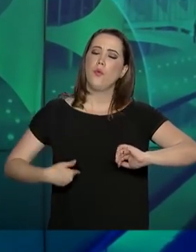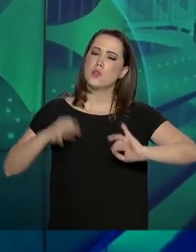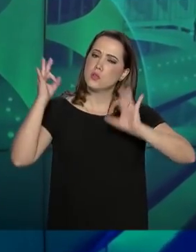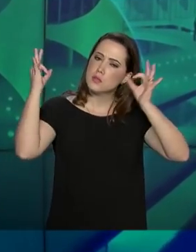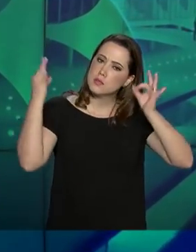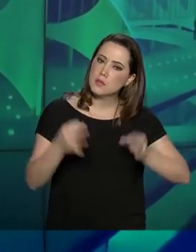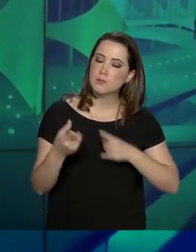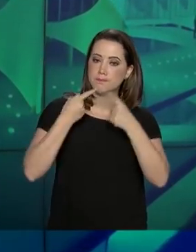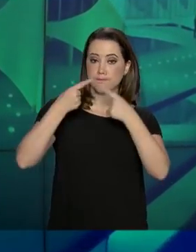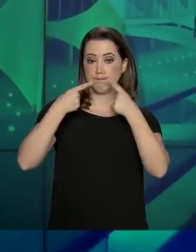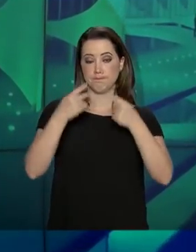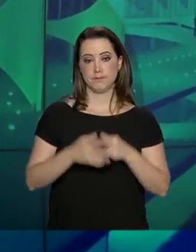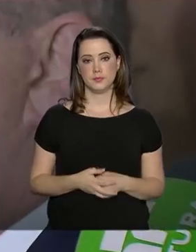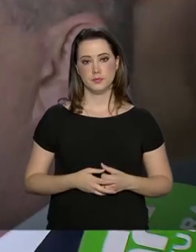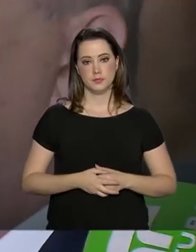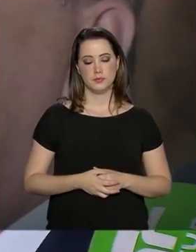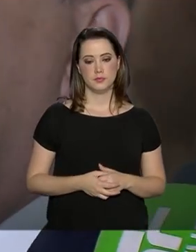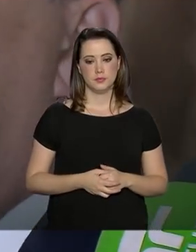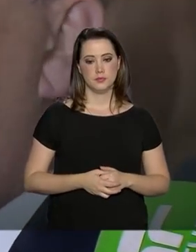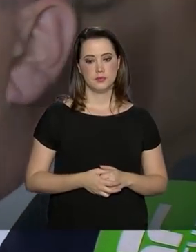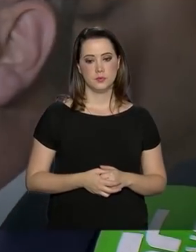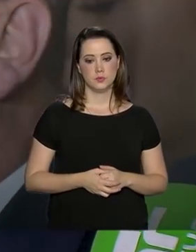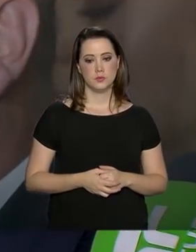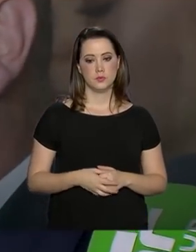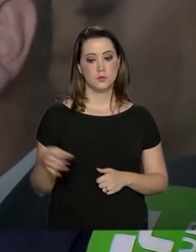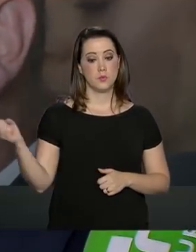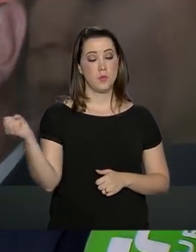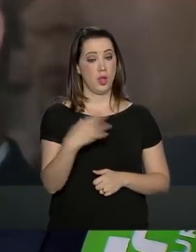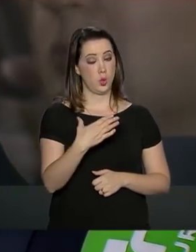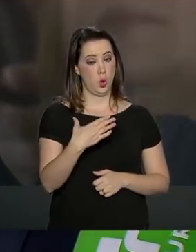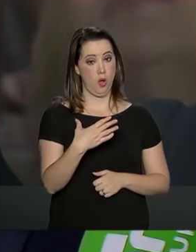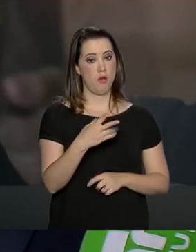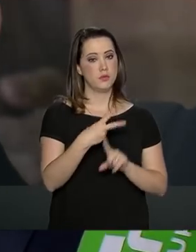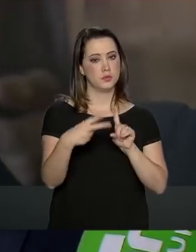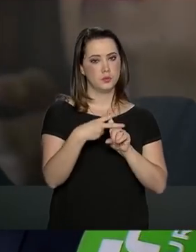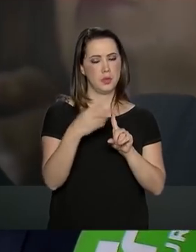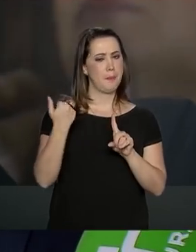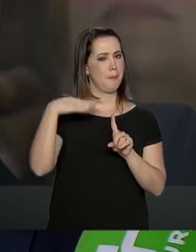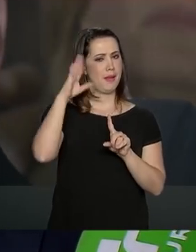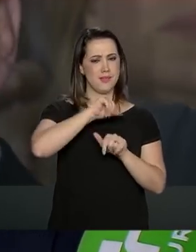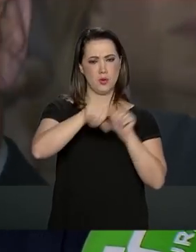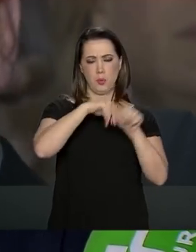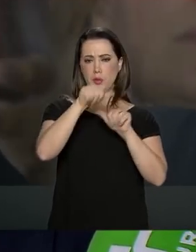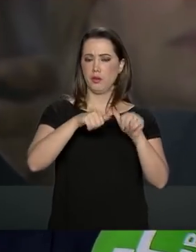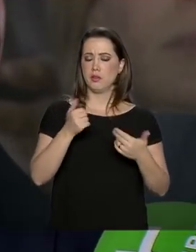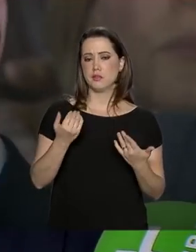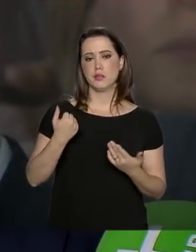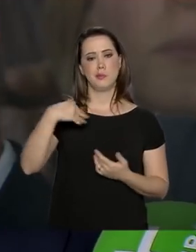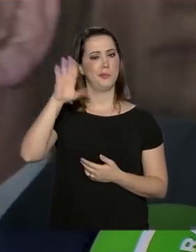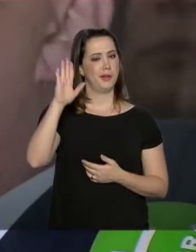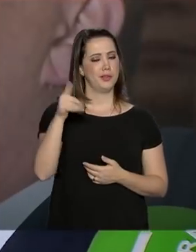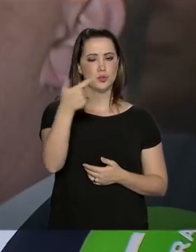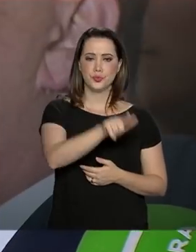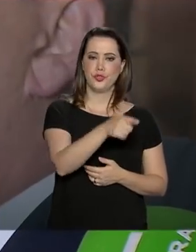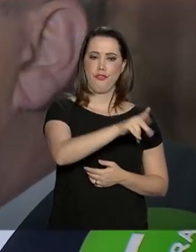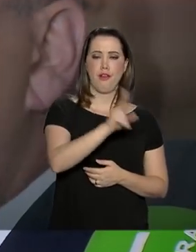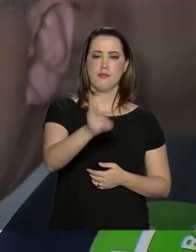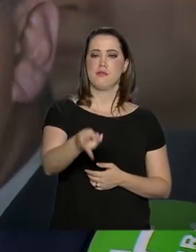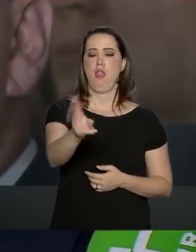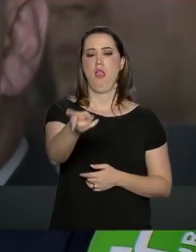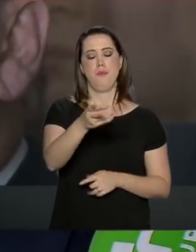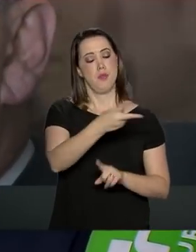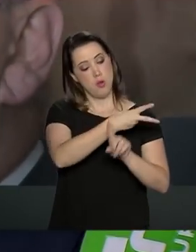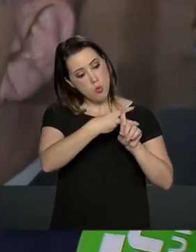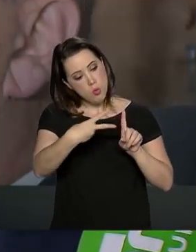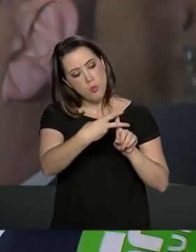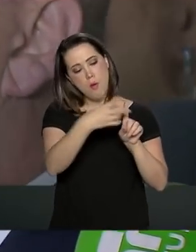pronto para o diálogo. A nova Previdência é muito mais que uma reforma, como eu já disse mais de uma vez. Nós